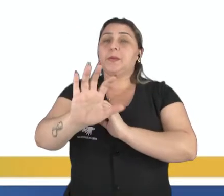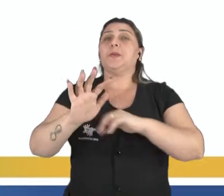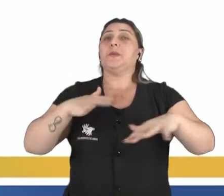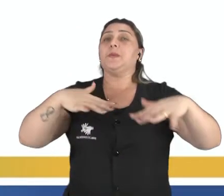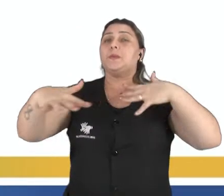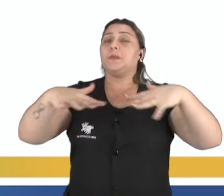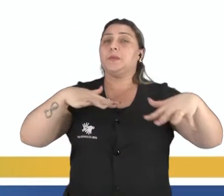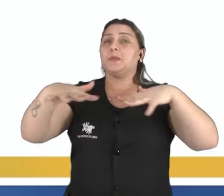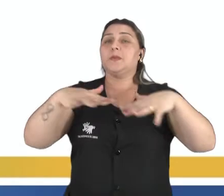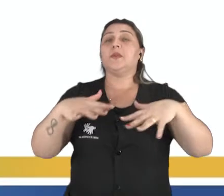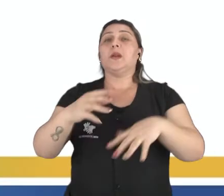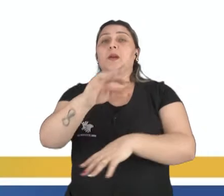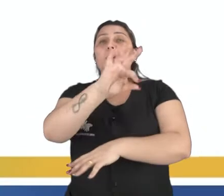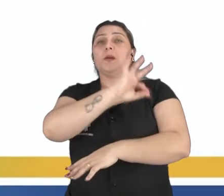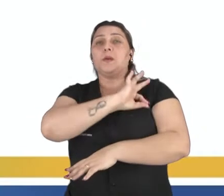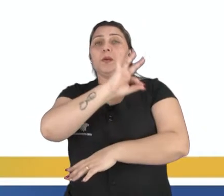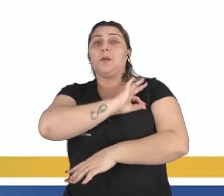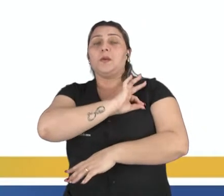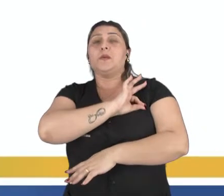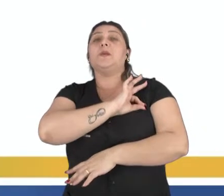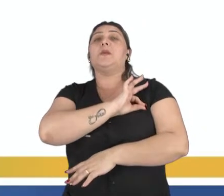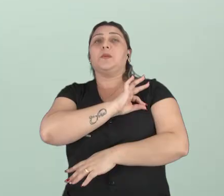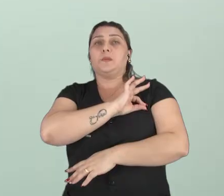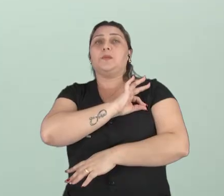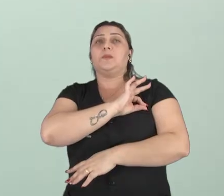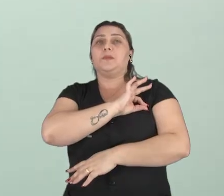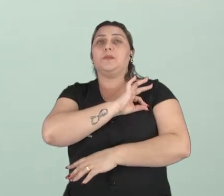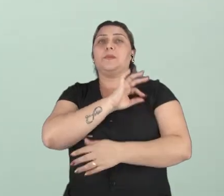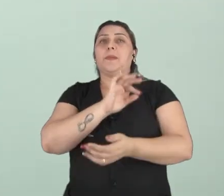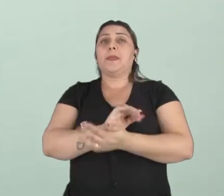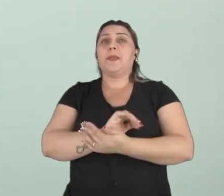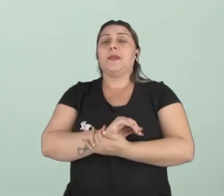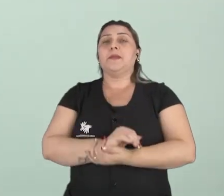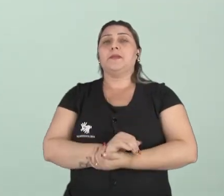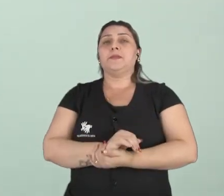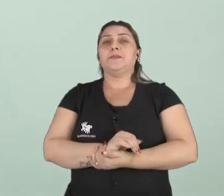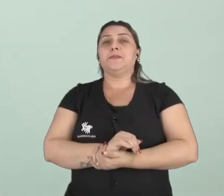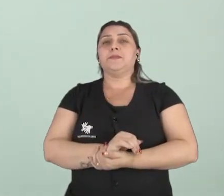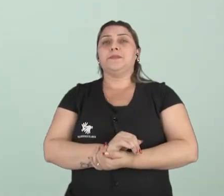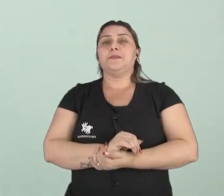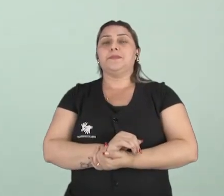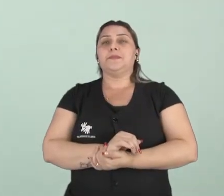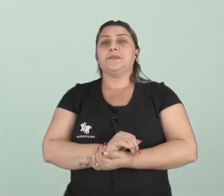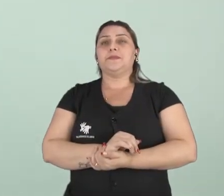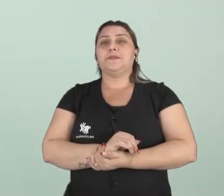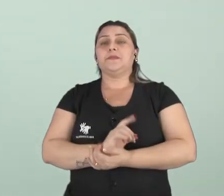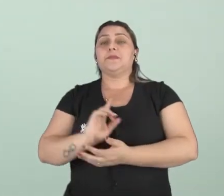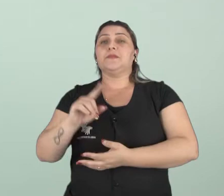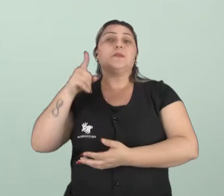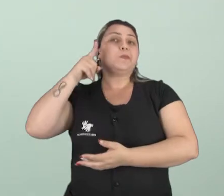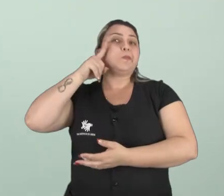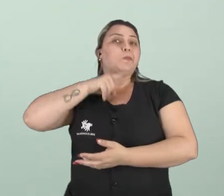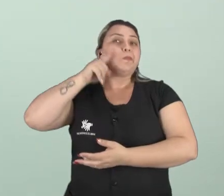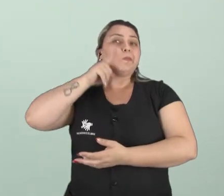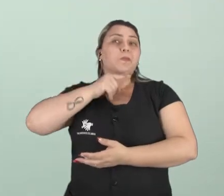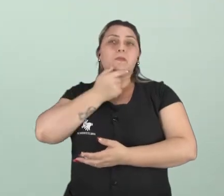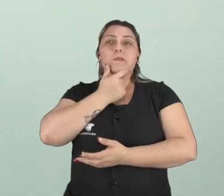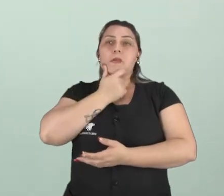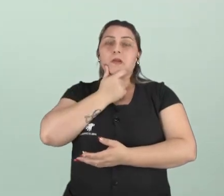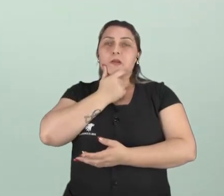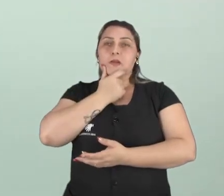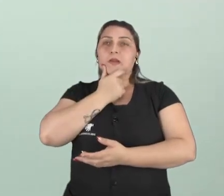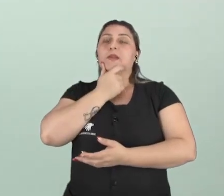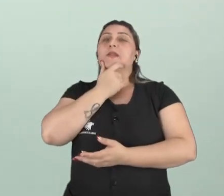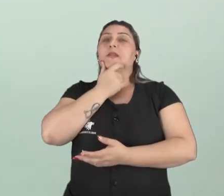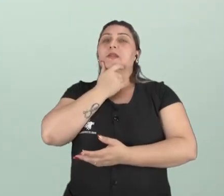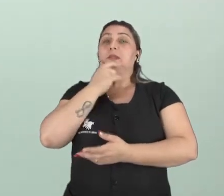movimentação alfandegária e militar. Então, a gente vai ter esse arrendamento dessas terras, né, para norte-americanos e ingleses. A